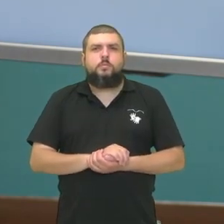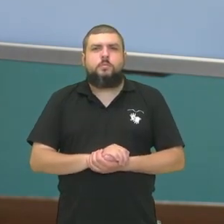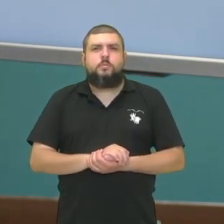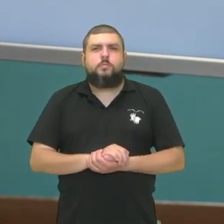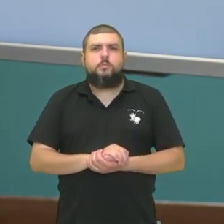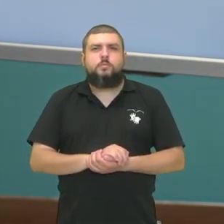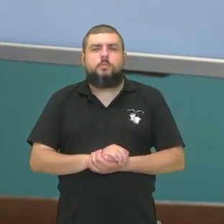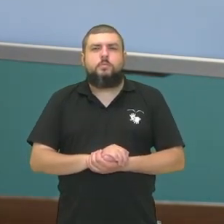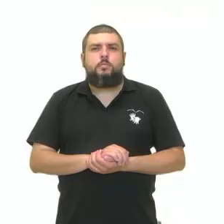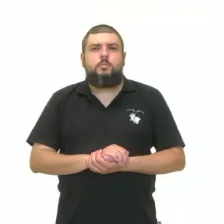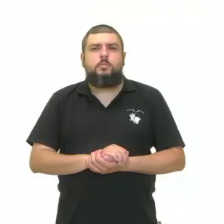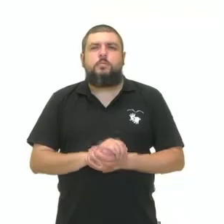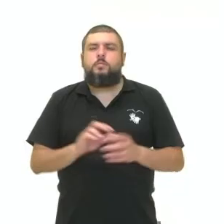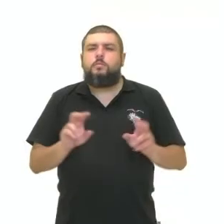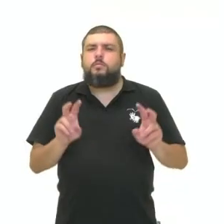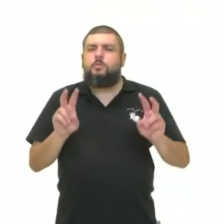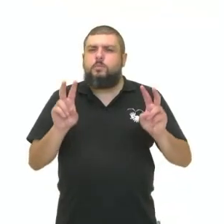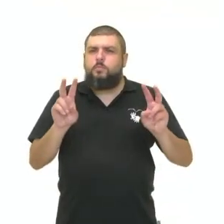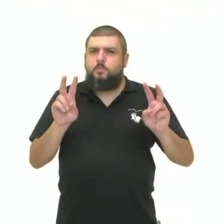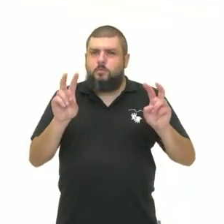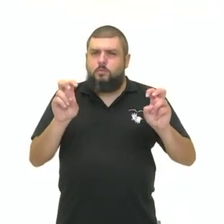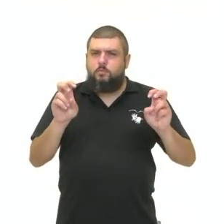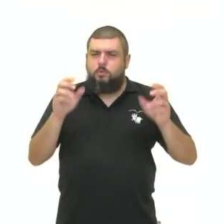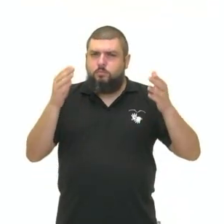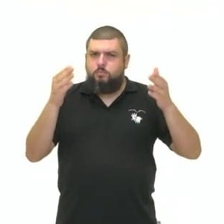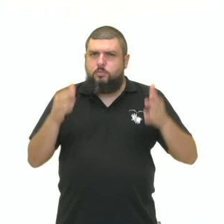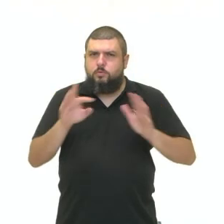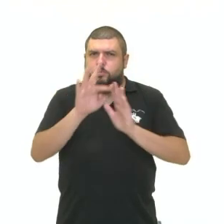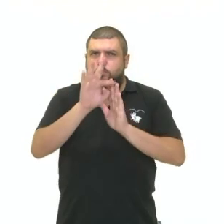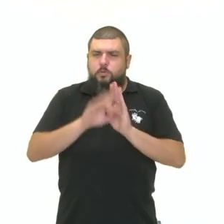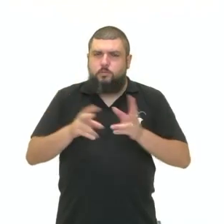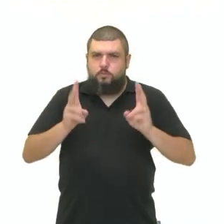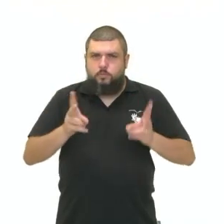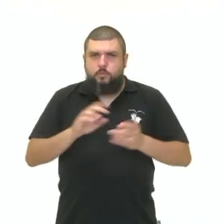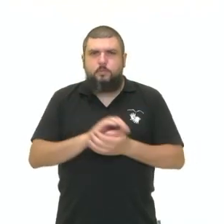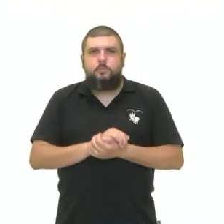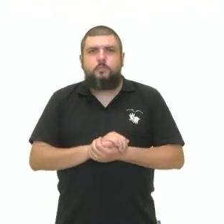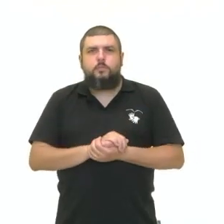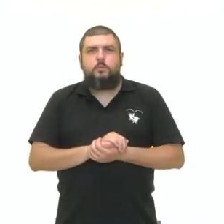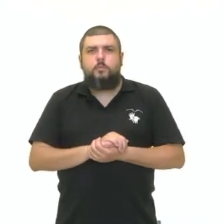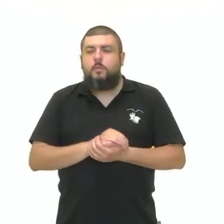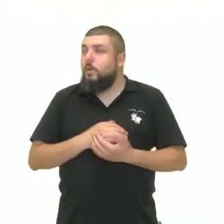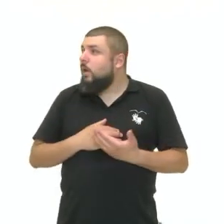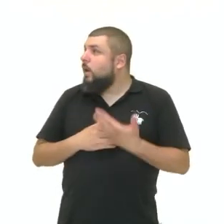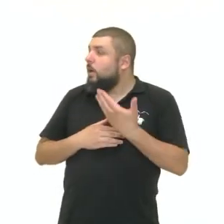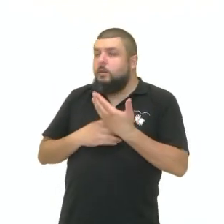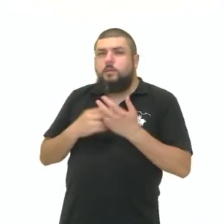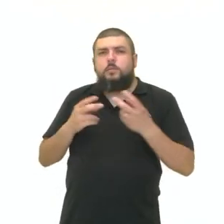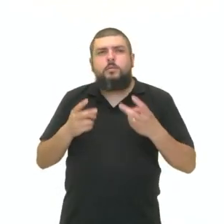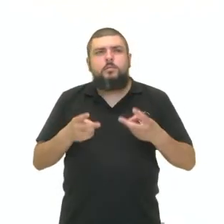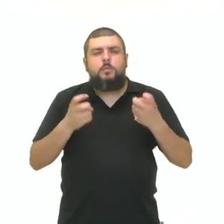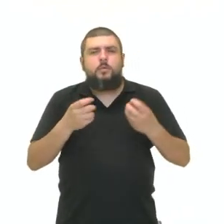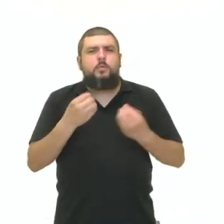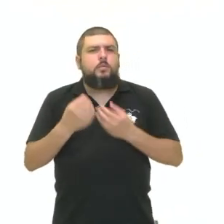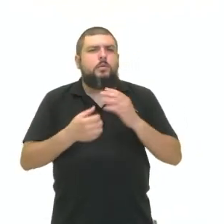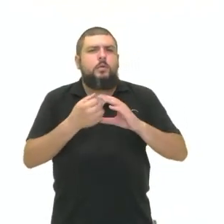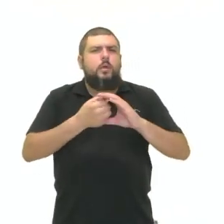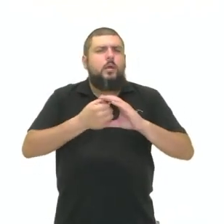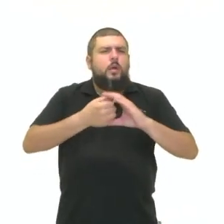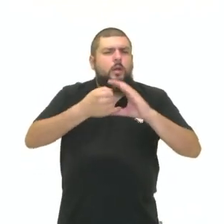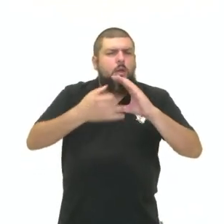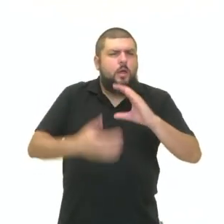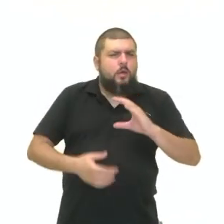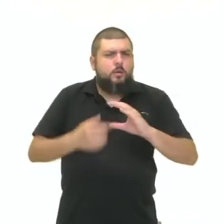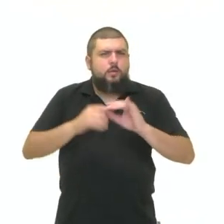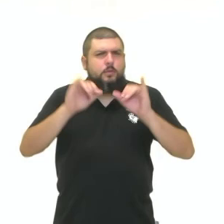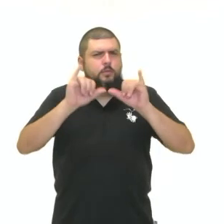juntos sobre o mesmo trecho, nos trechos acima, podemos identificar quais características do gênero notícia.